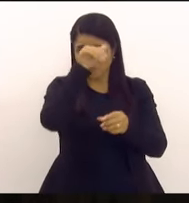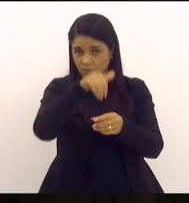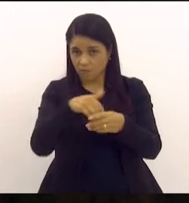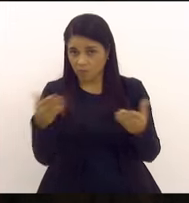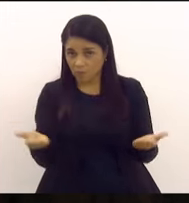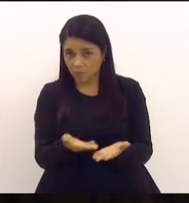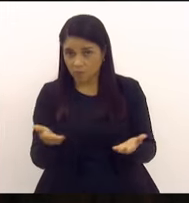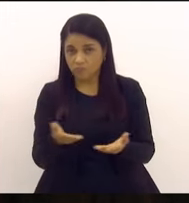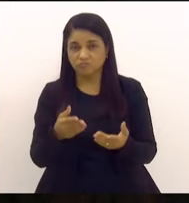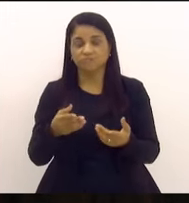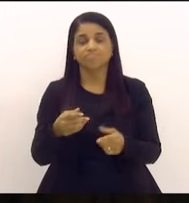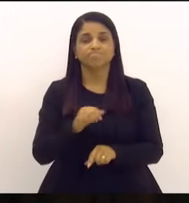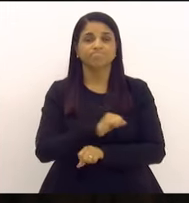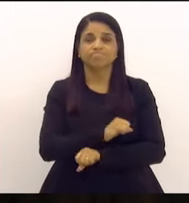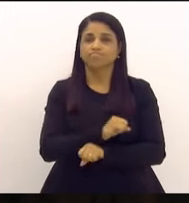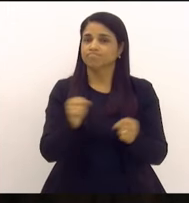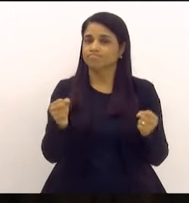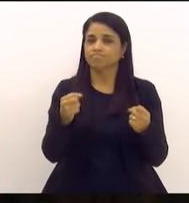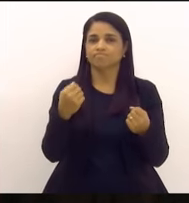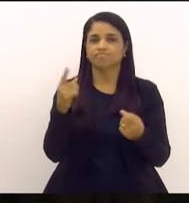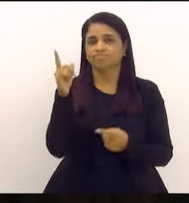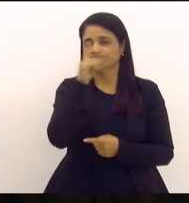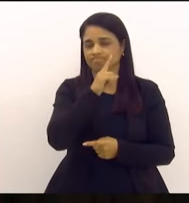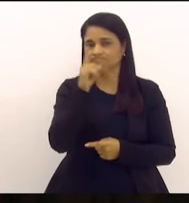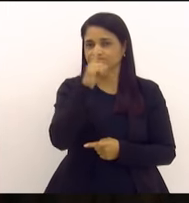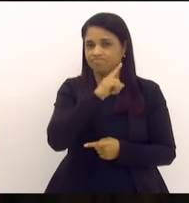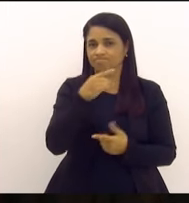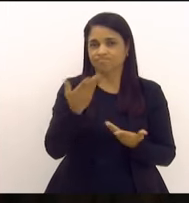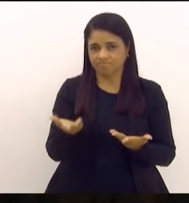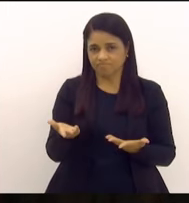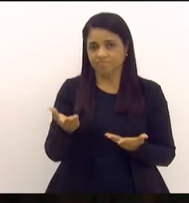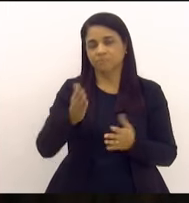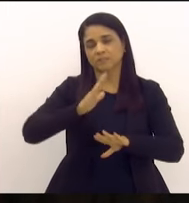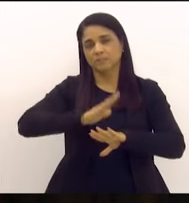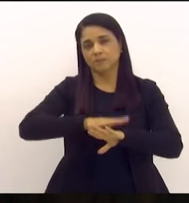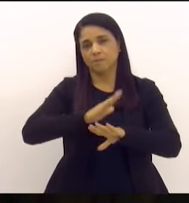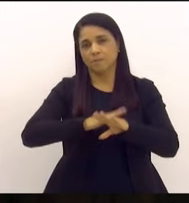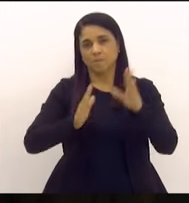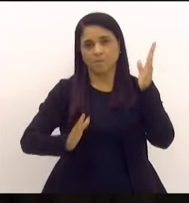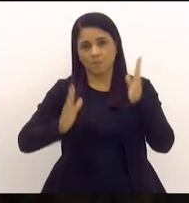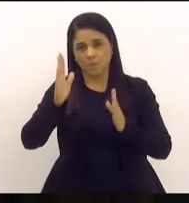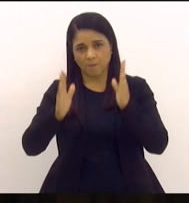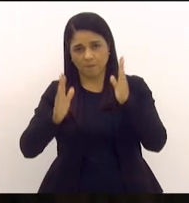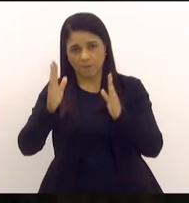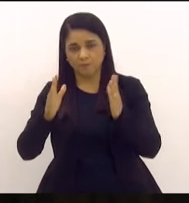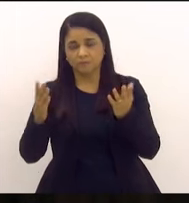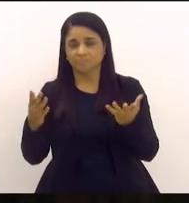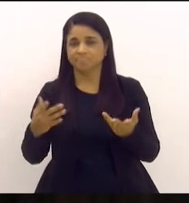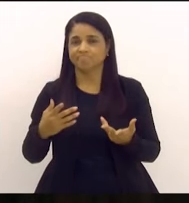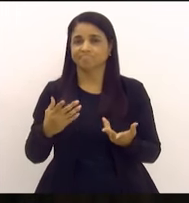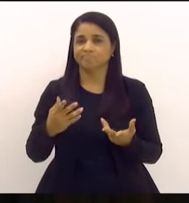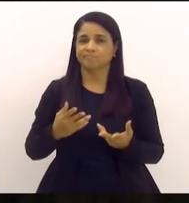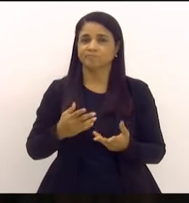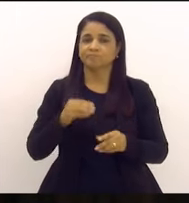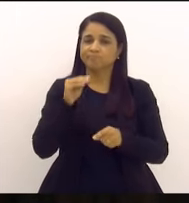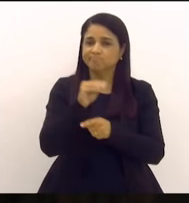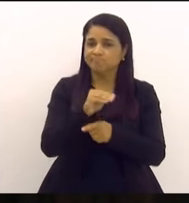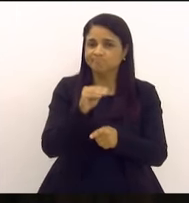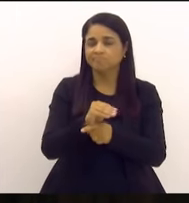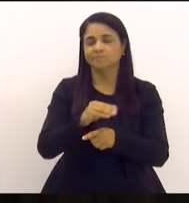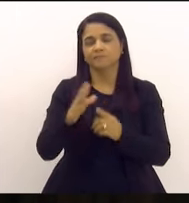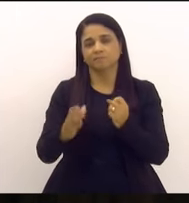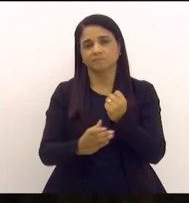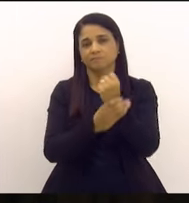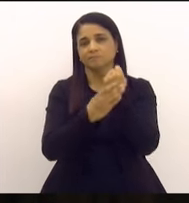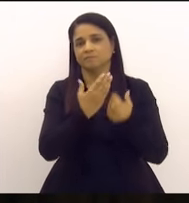podia deixar essa falha aí, esse lapso temporal nesse momento, né, tão aguçado que está de se cuidar da segurança pública. Então,